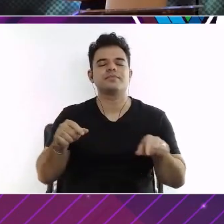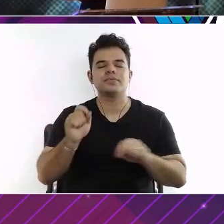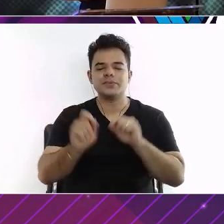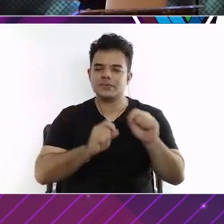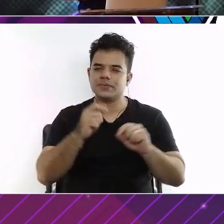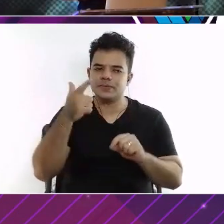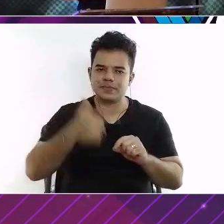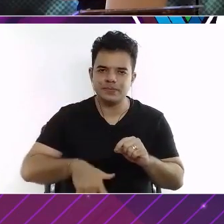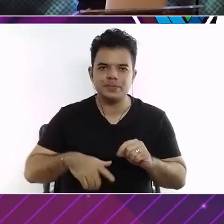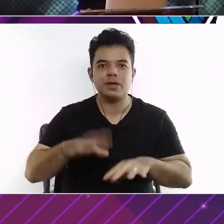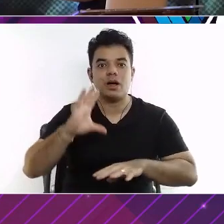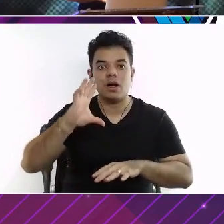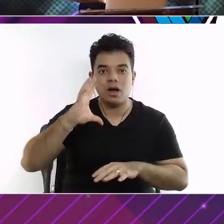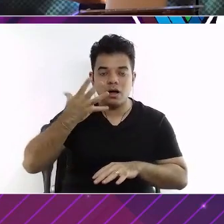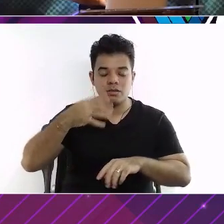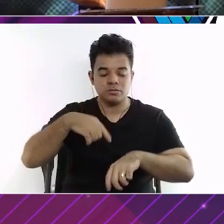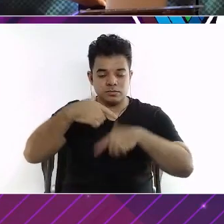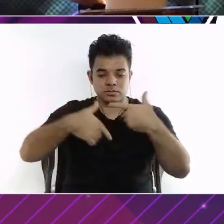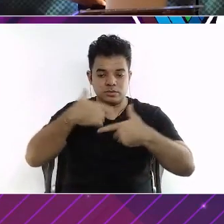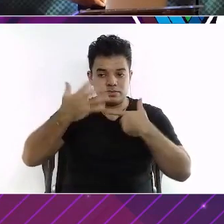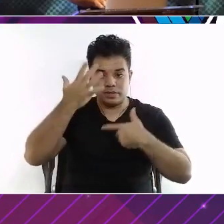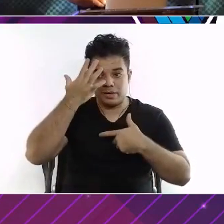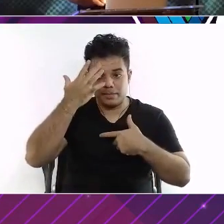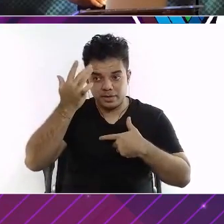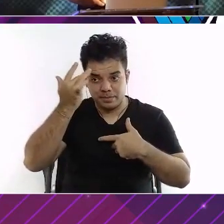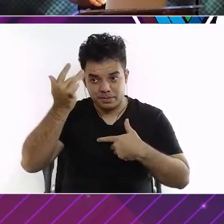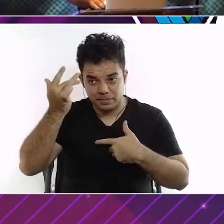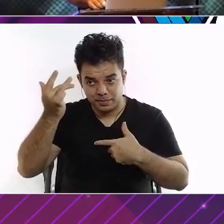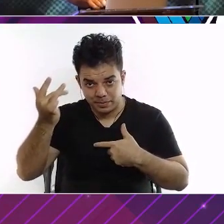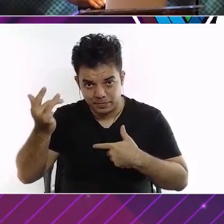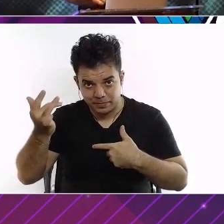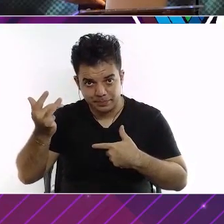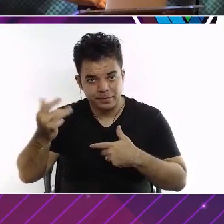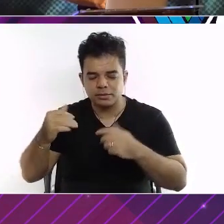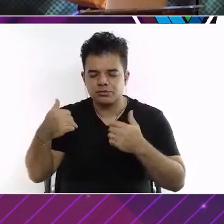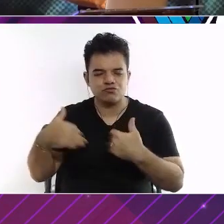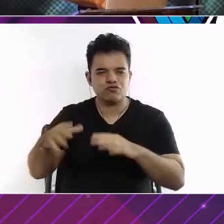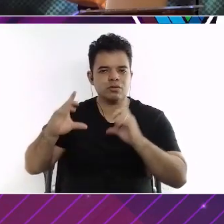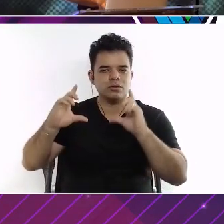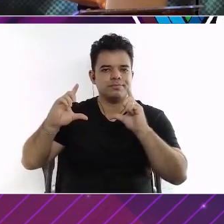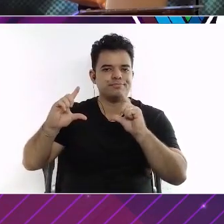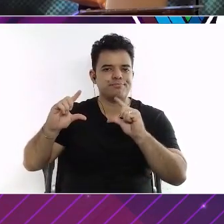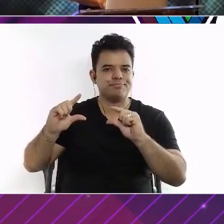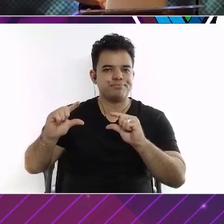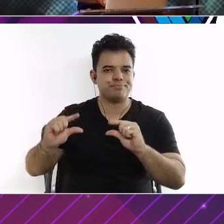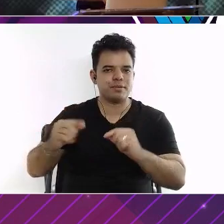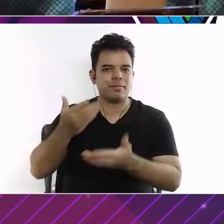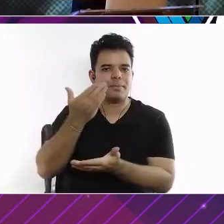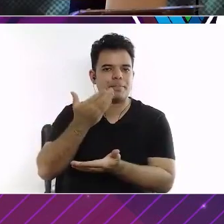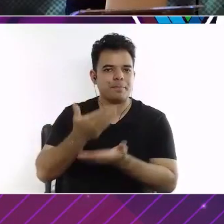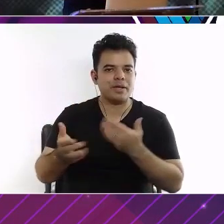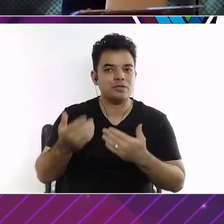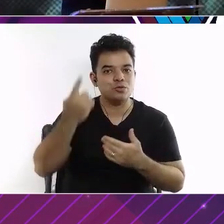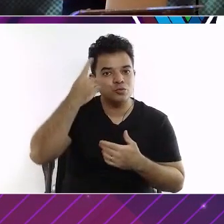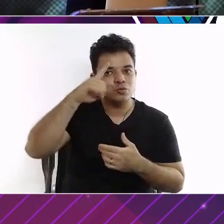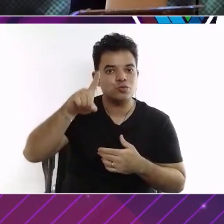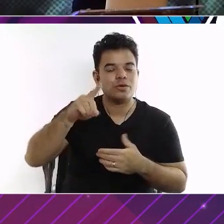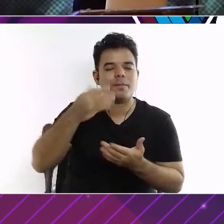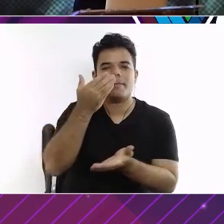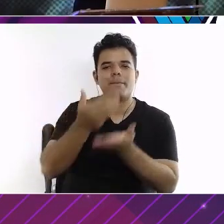a taxa de sucesso cai para 18%, a gente perde 82% dos projetos. Então, o que a gente